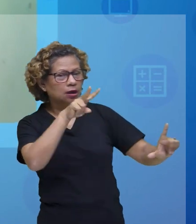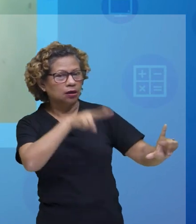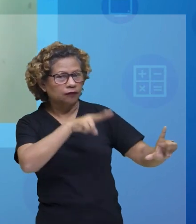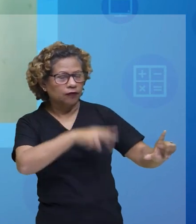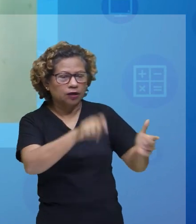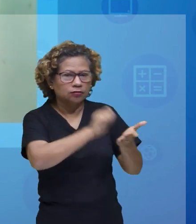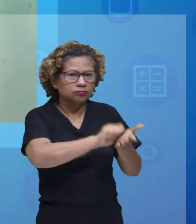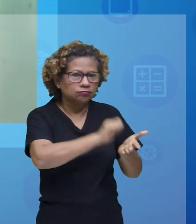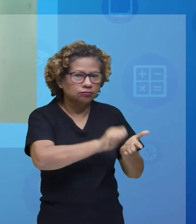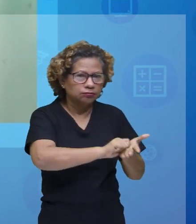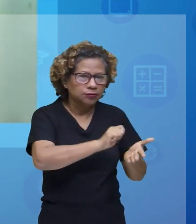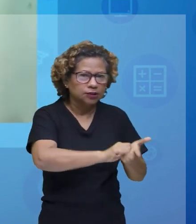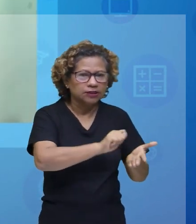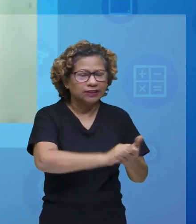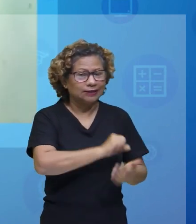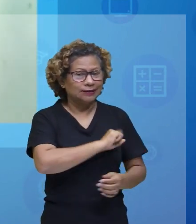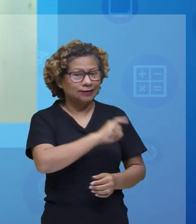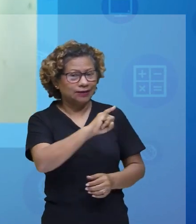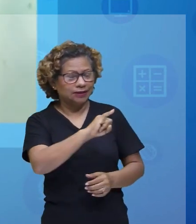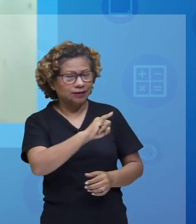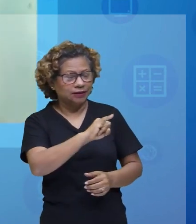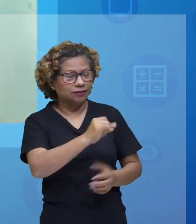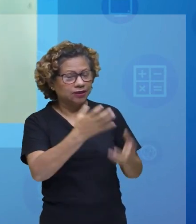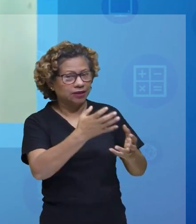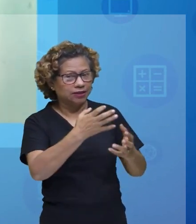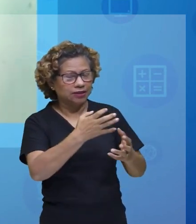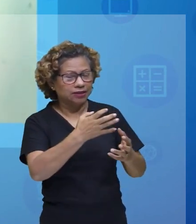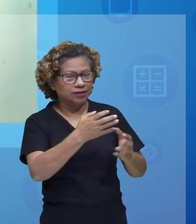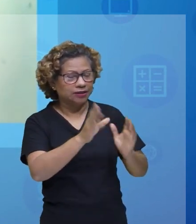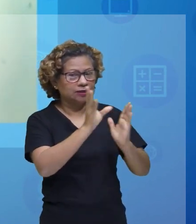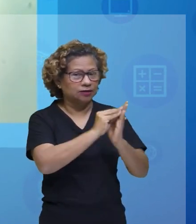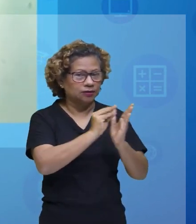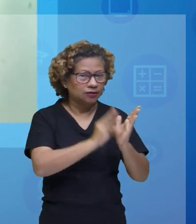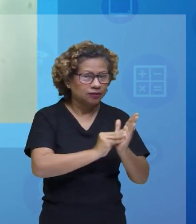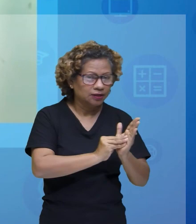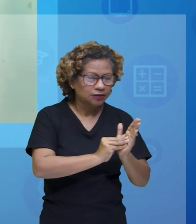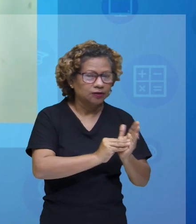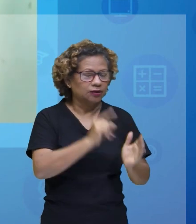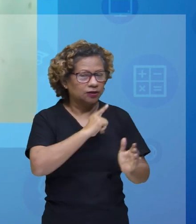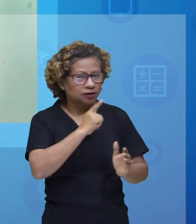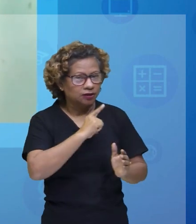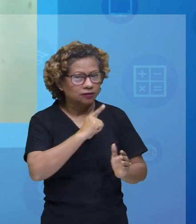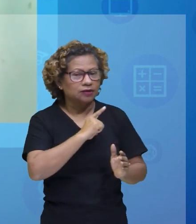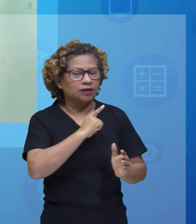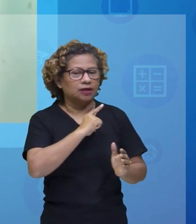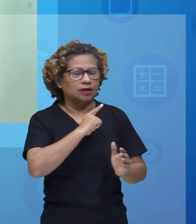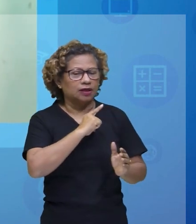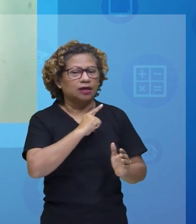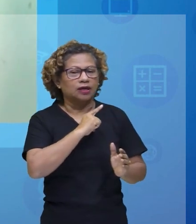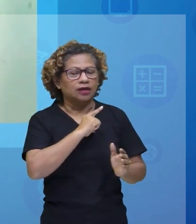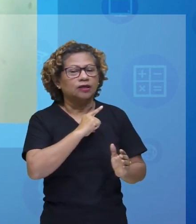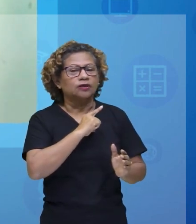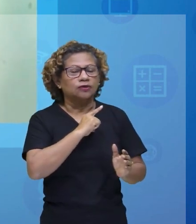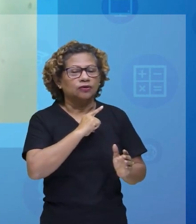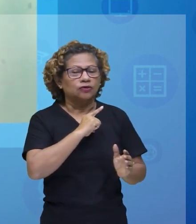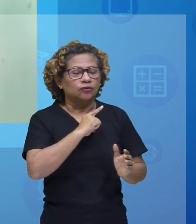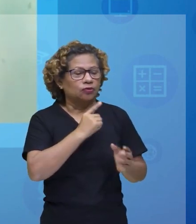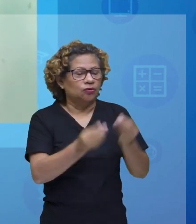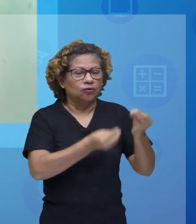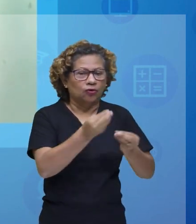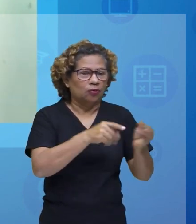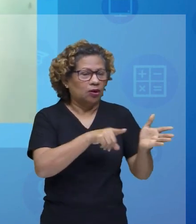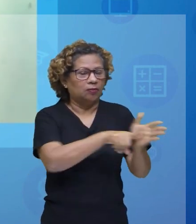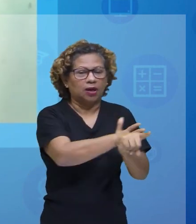anotações. Se eu quiser adentrar mais ao assunto, temos o YouTube aí disponível pra gente. E se tiver qualquer tipo de